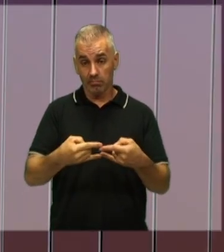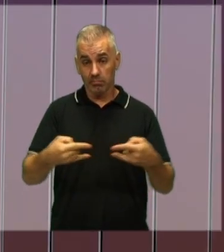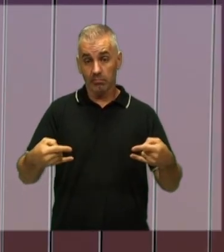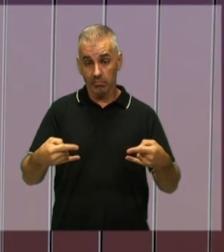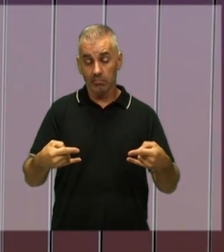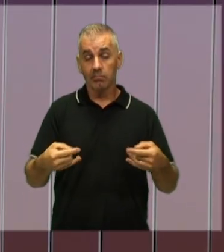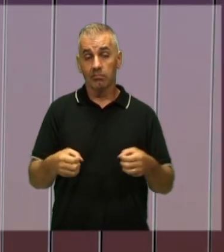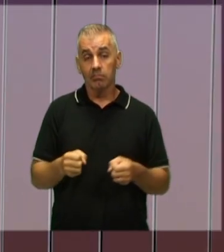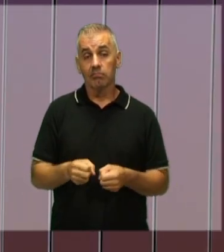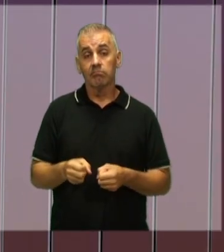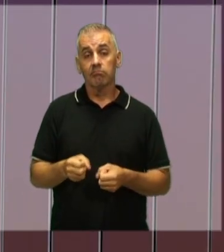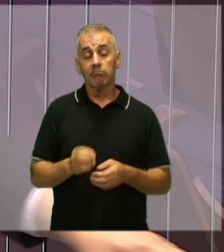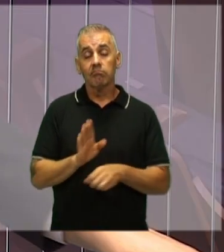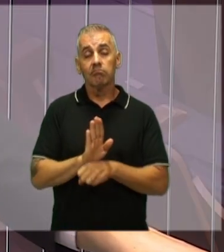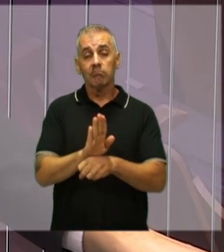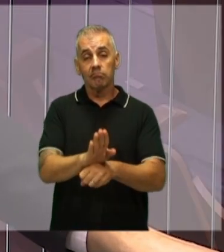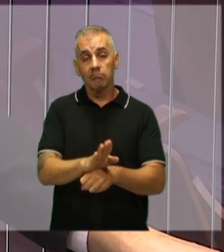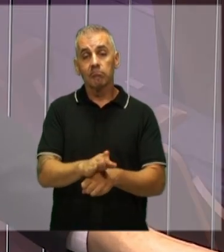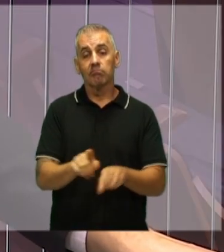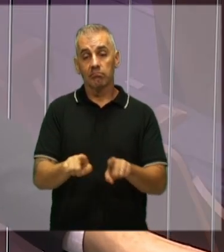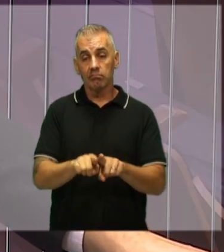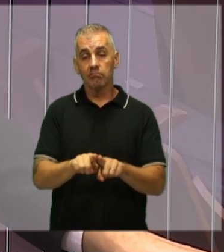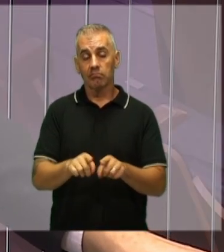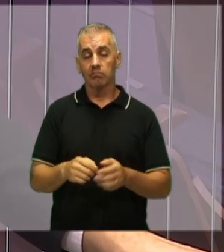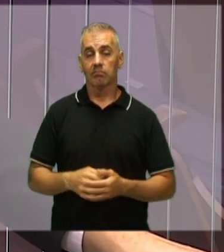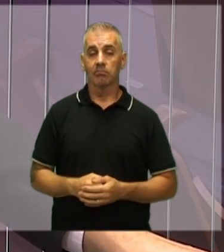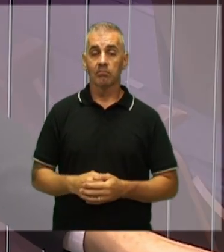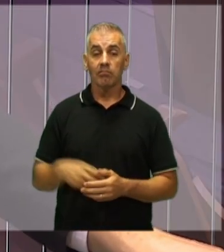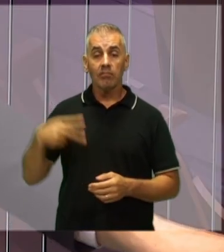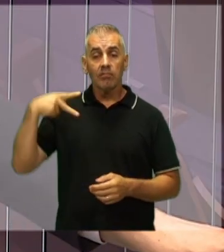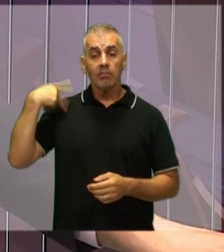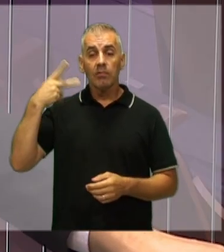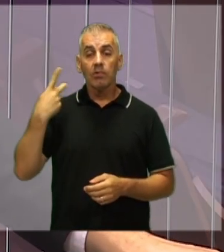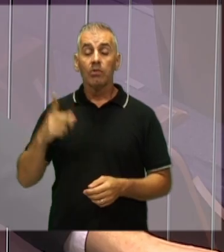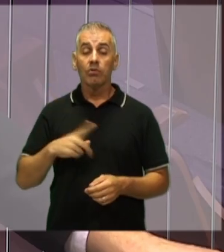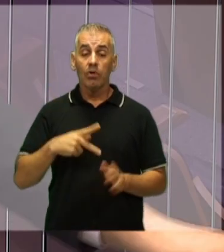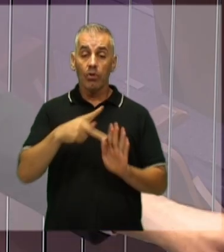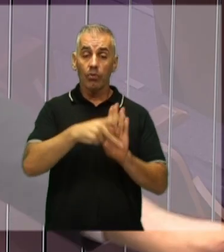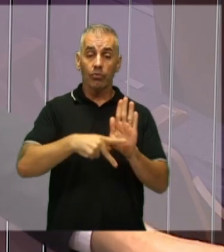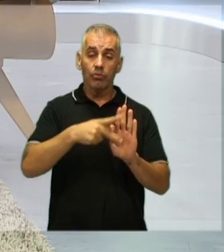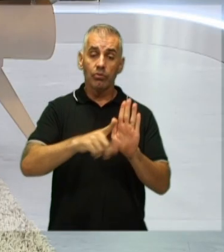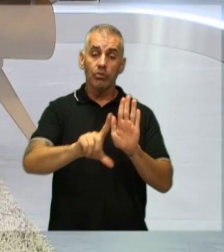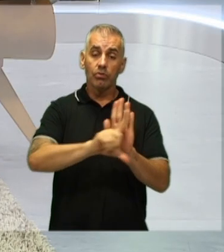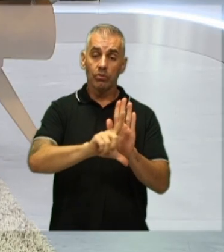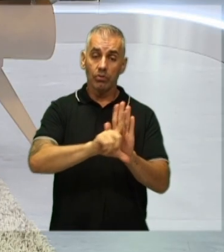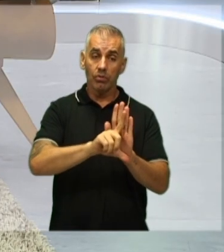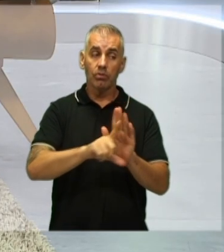aspecto também, né? Vereador, o senhor tem um projeto de lei também que